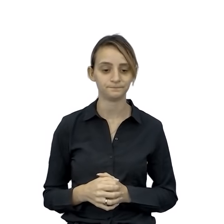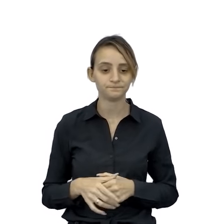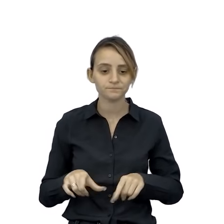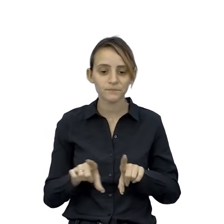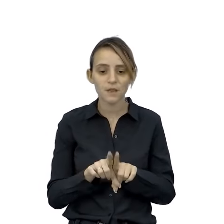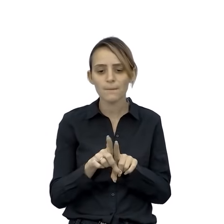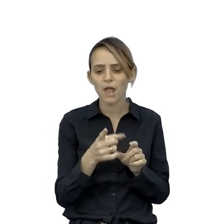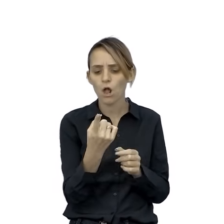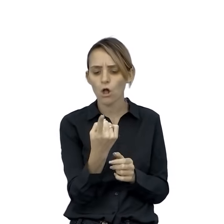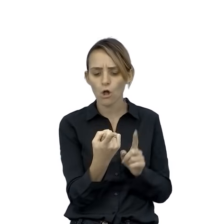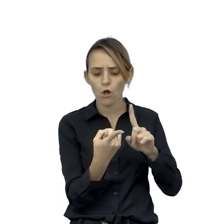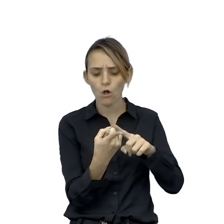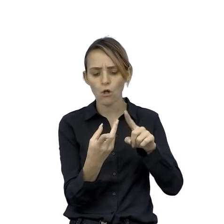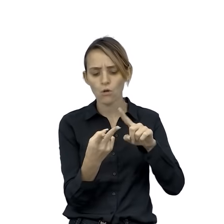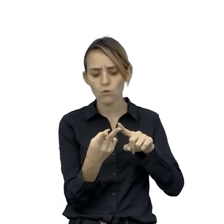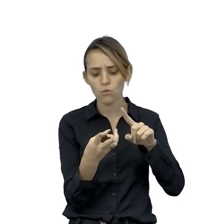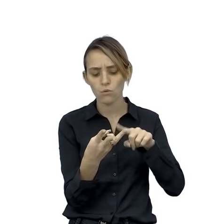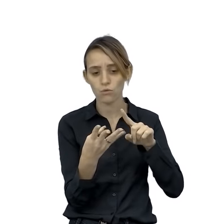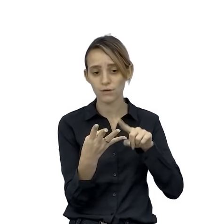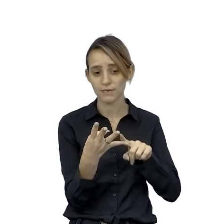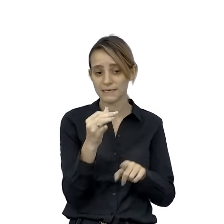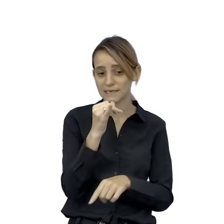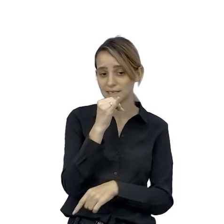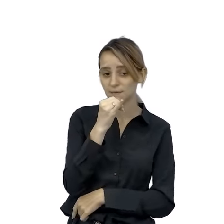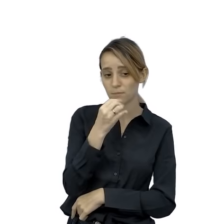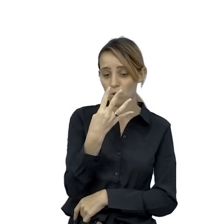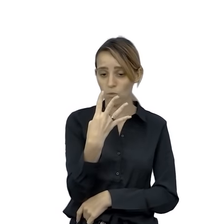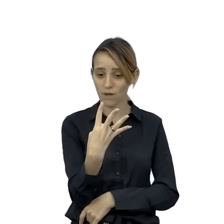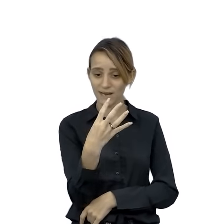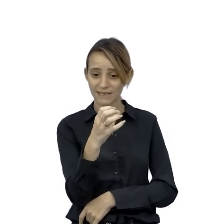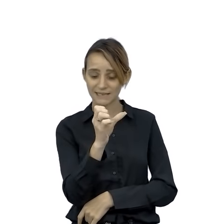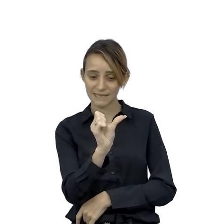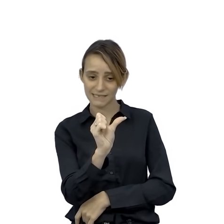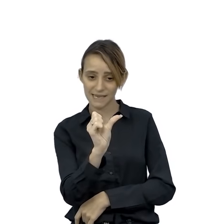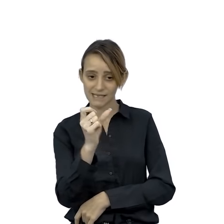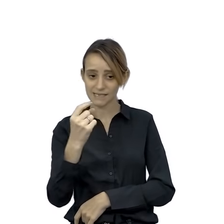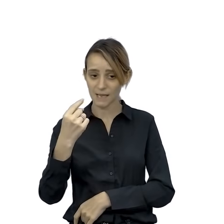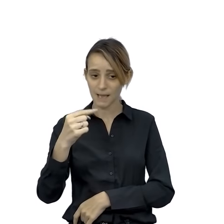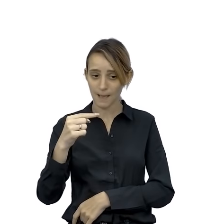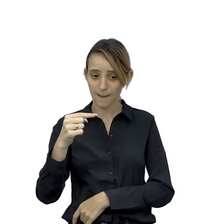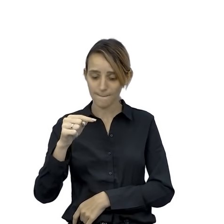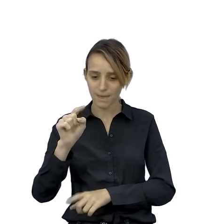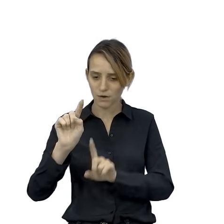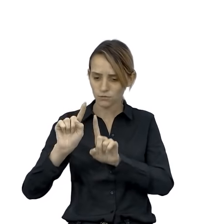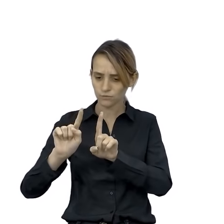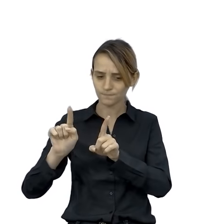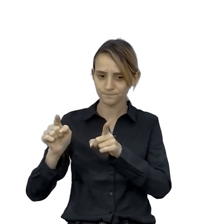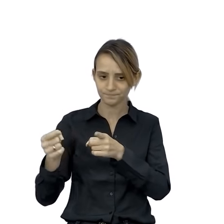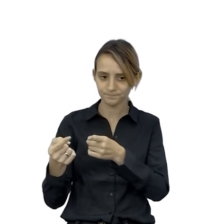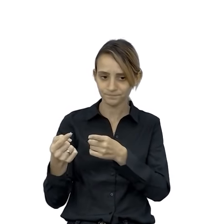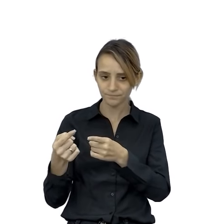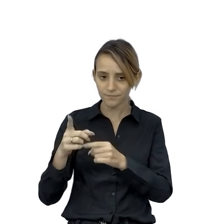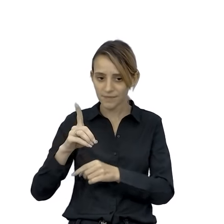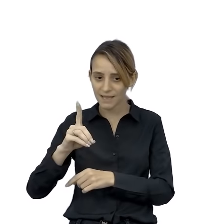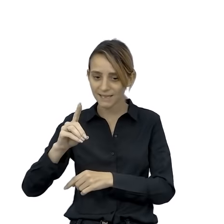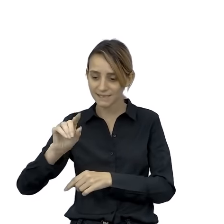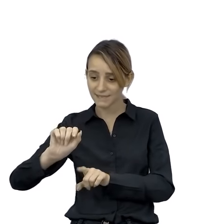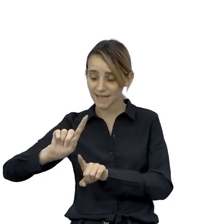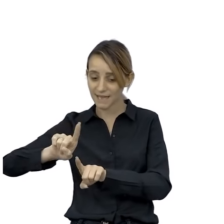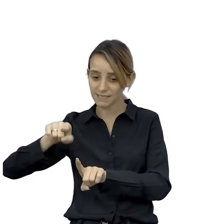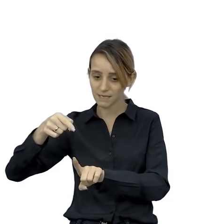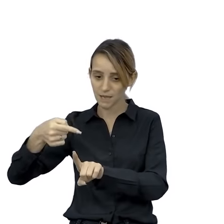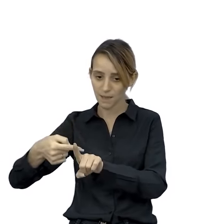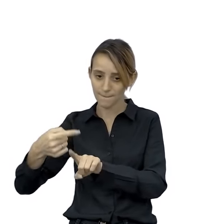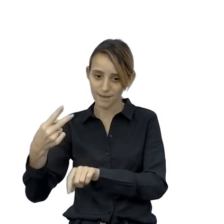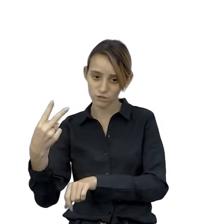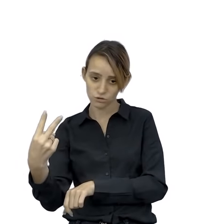Também pela contagem, né, 46 aqui menos, aí no caso ele compôs o número 12, né, entre